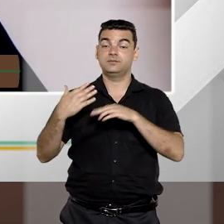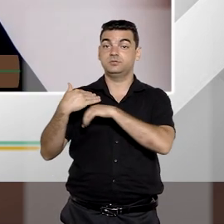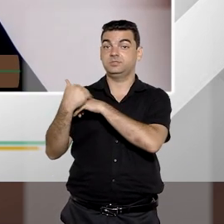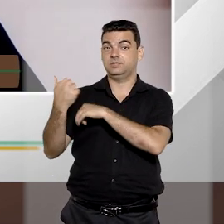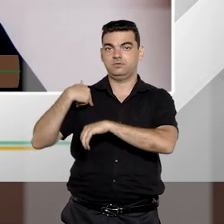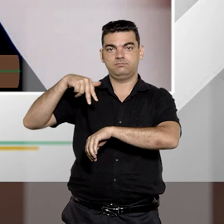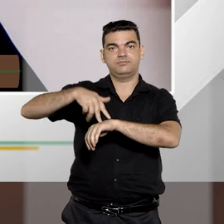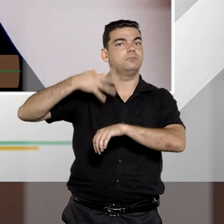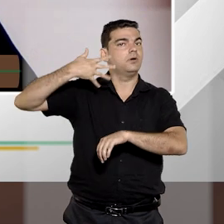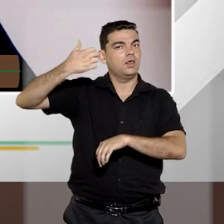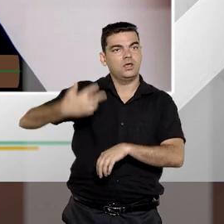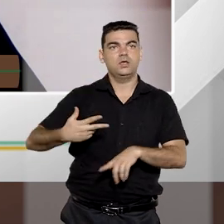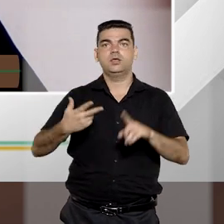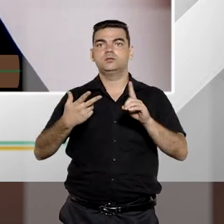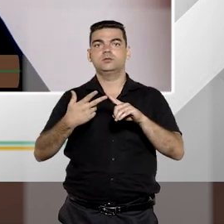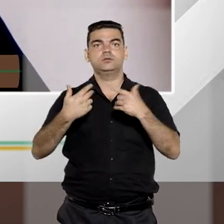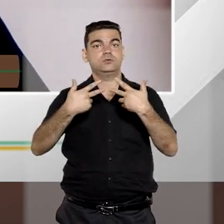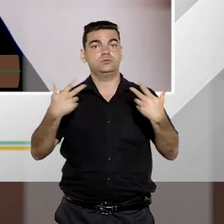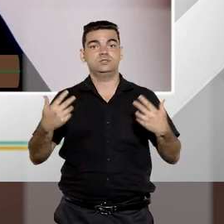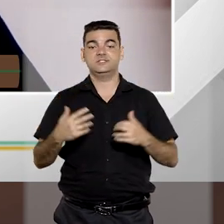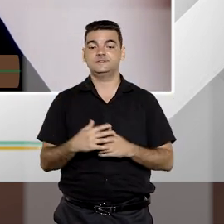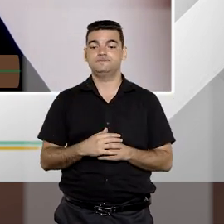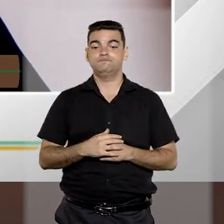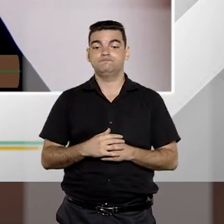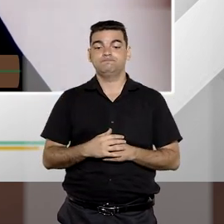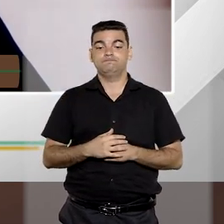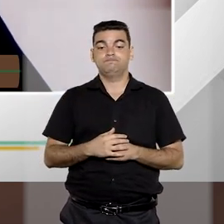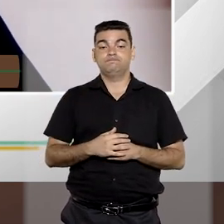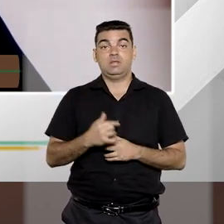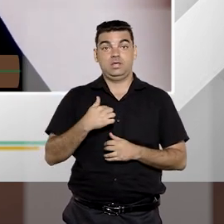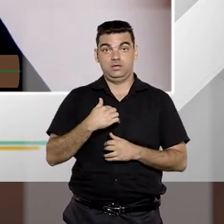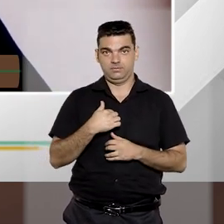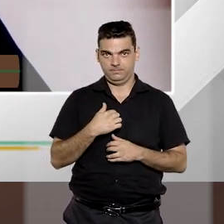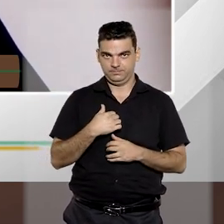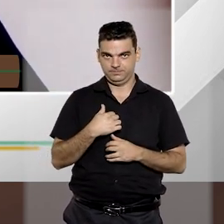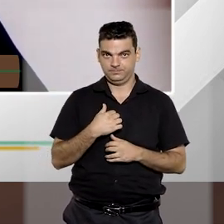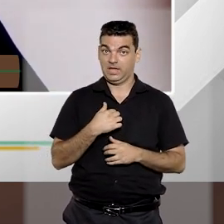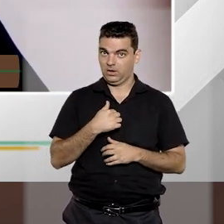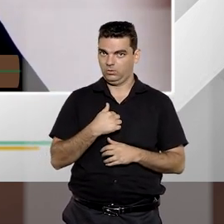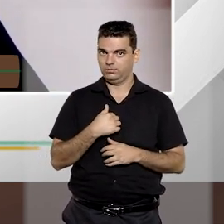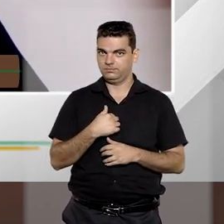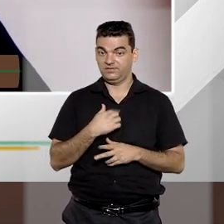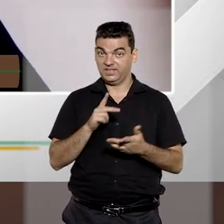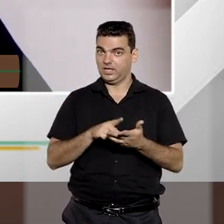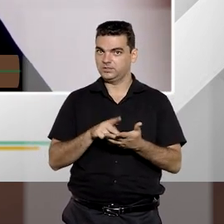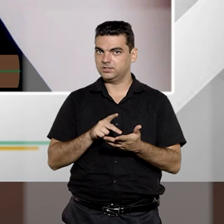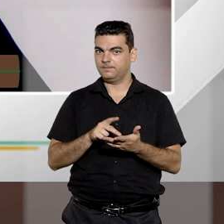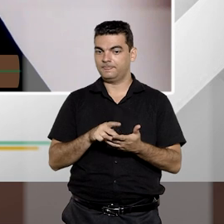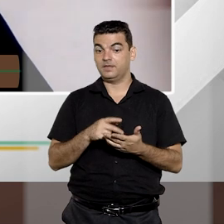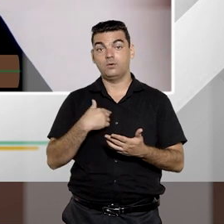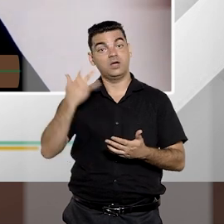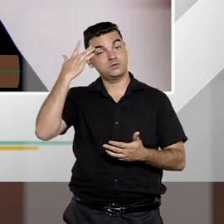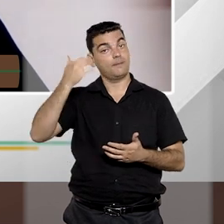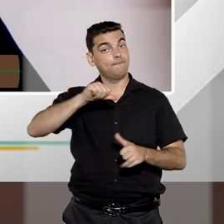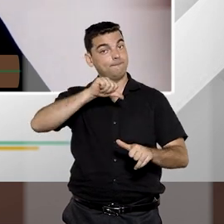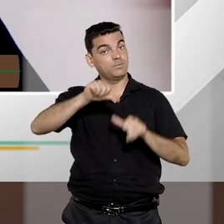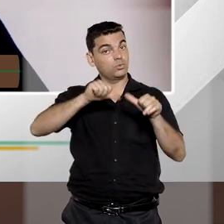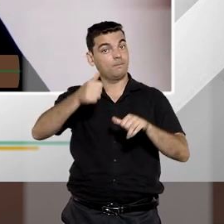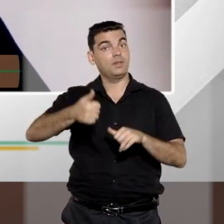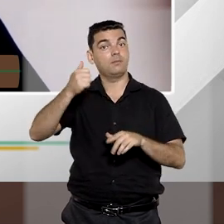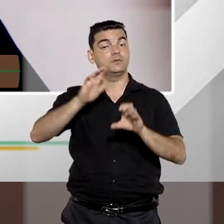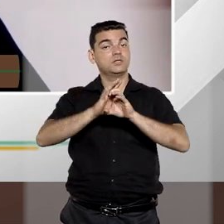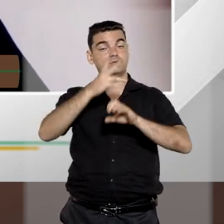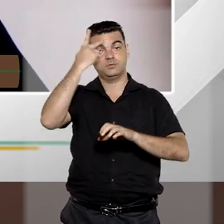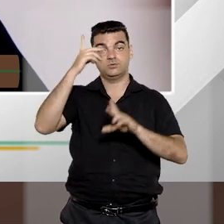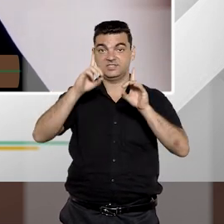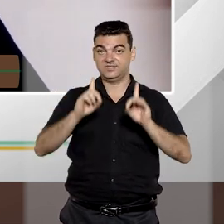dar palestras, explicações, que para mim, de verdade, uma das maiores alterações que o Estatuto da